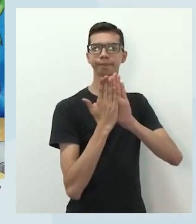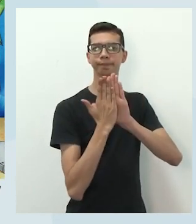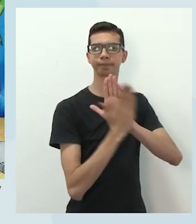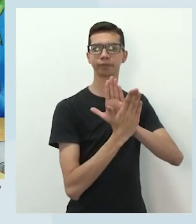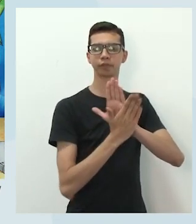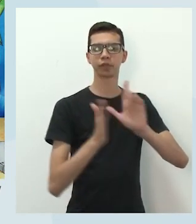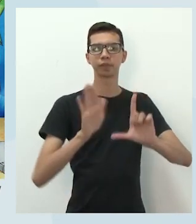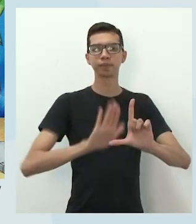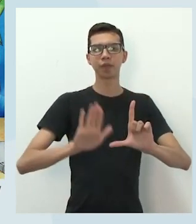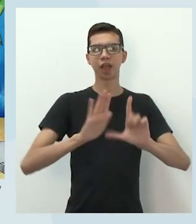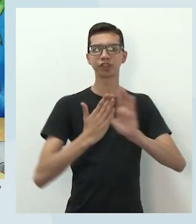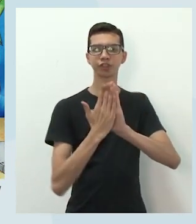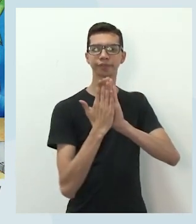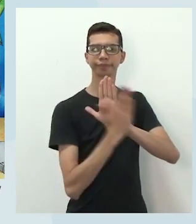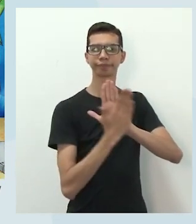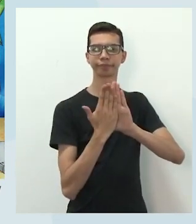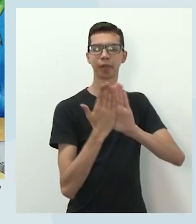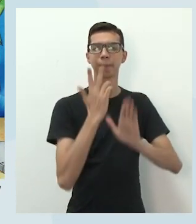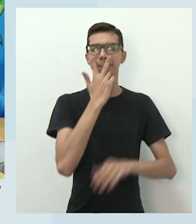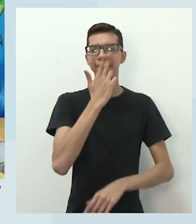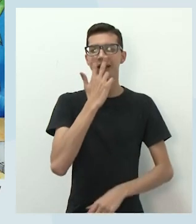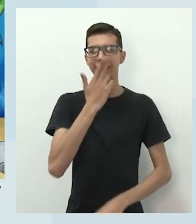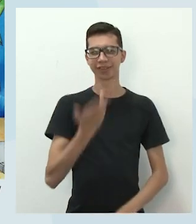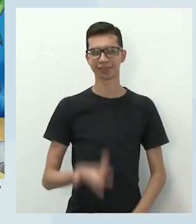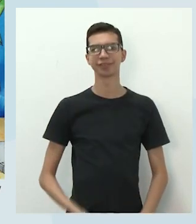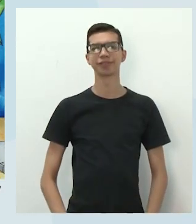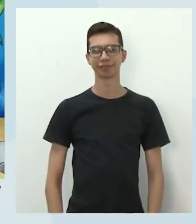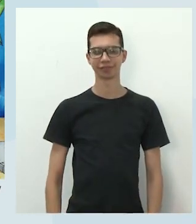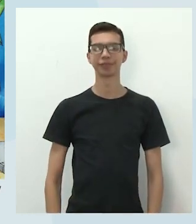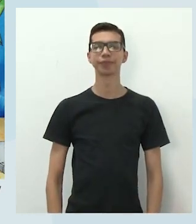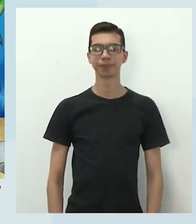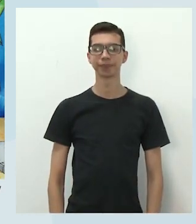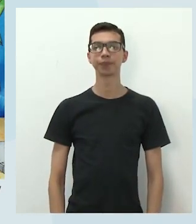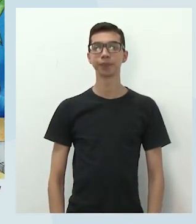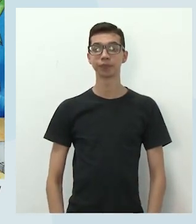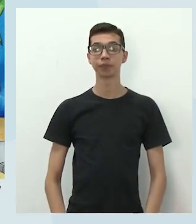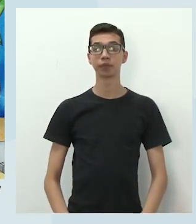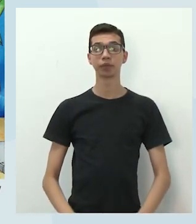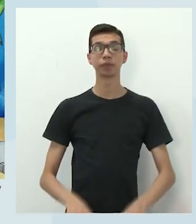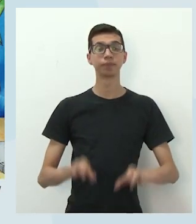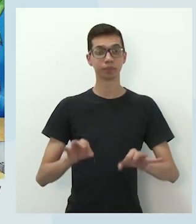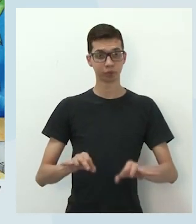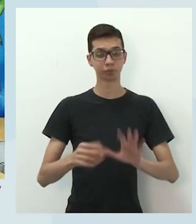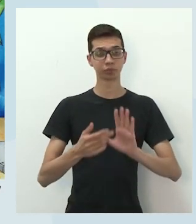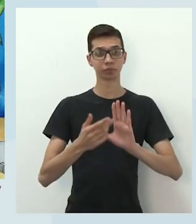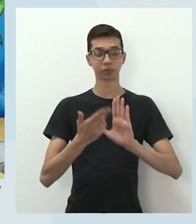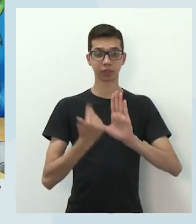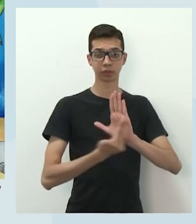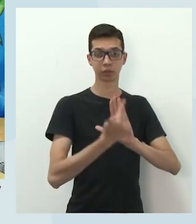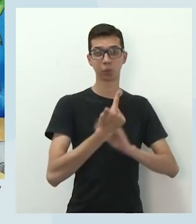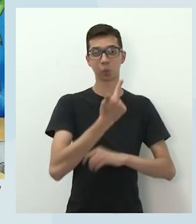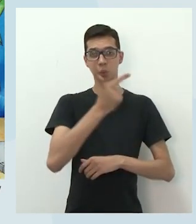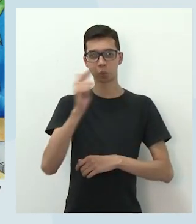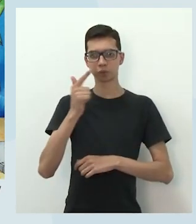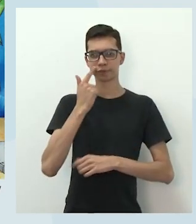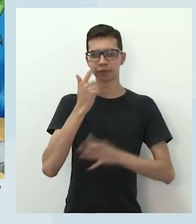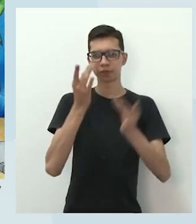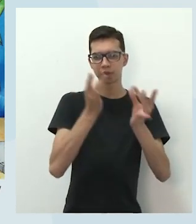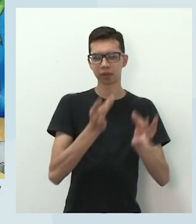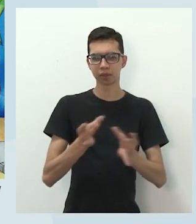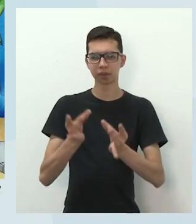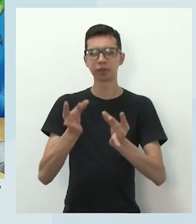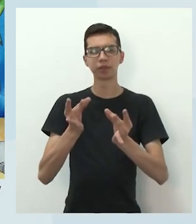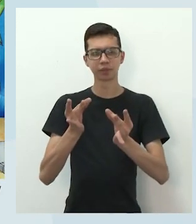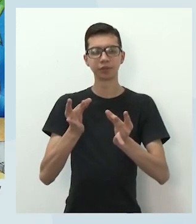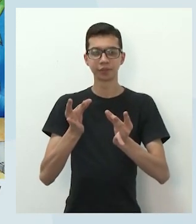sempre frontalidade, por mais que o restante, né, do desenho estivesse em perfil. Tá? E, no caso aqui,